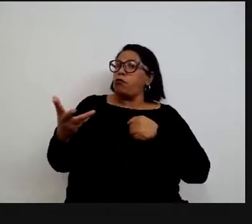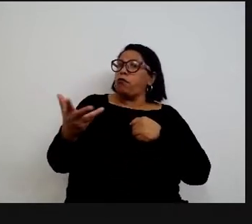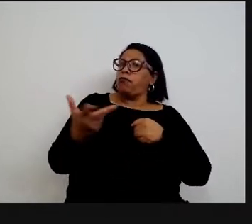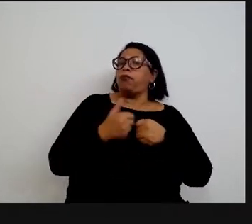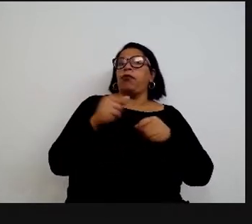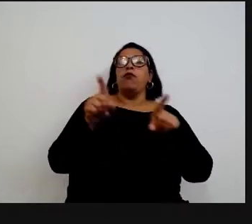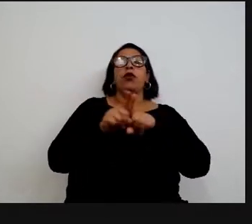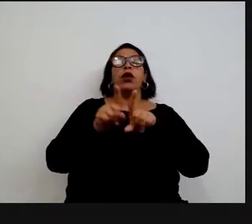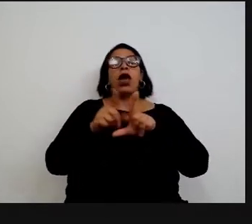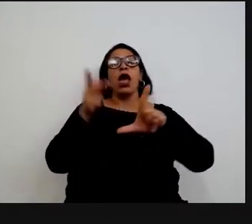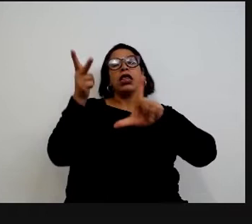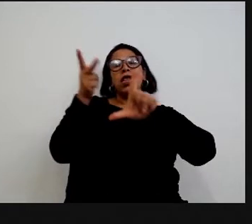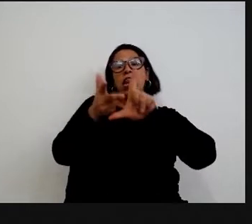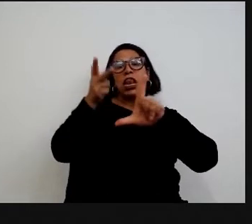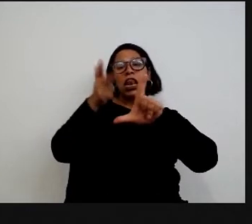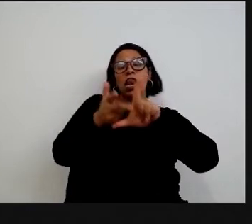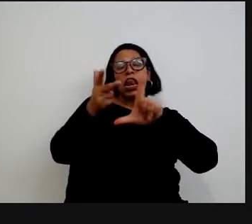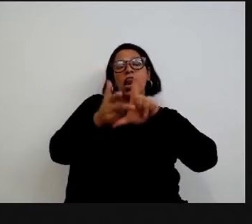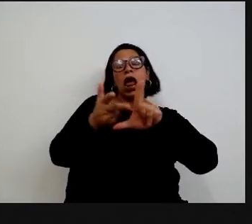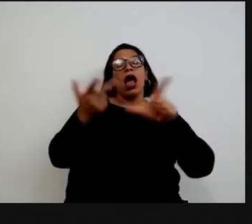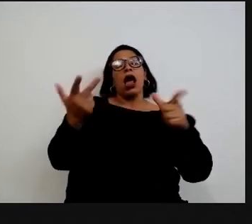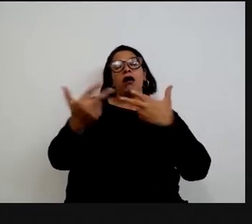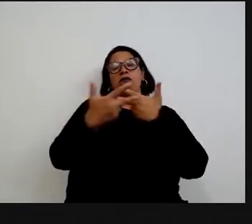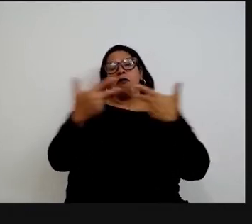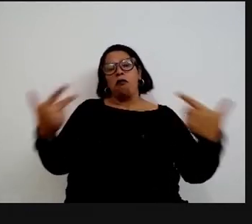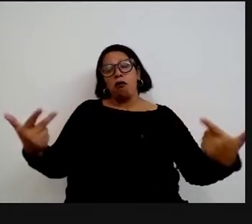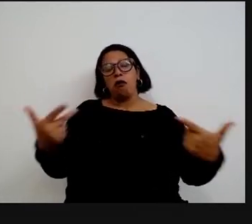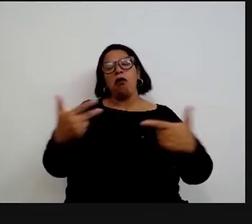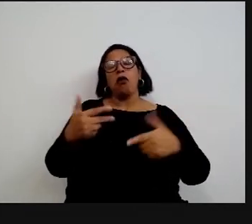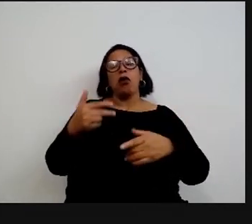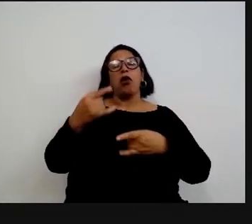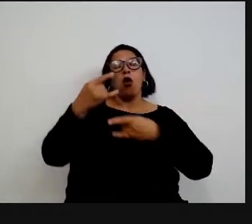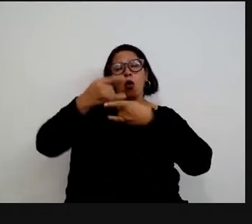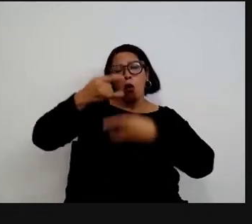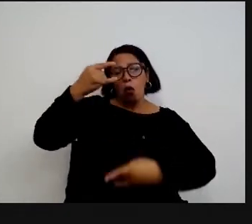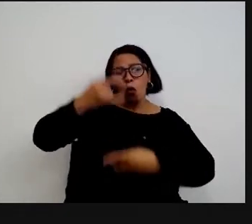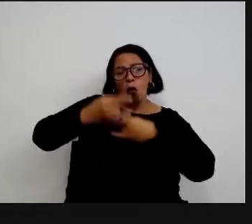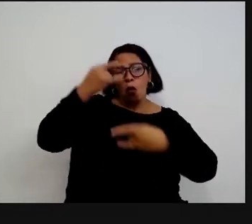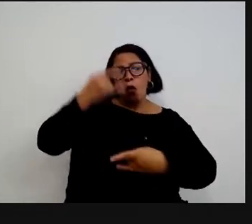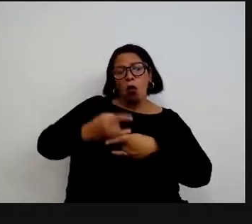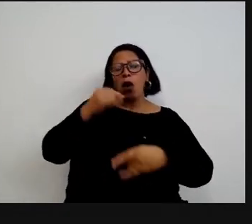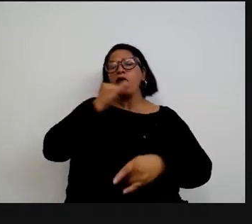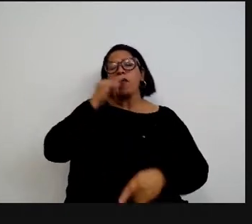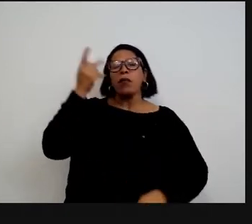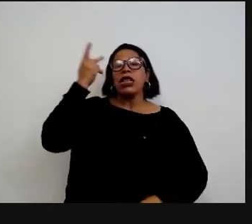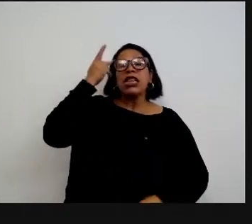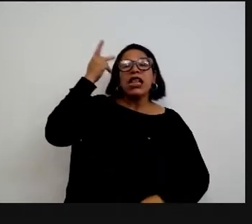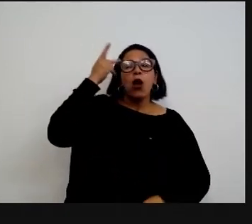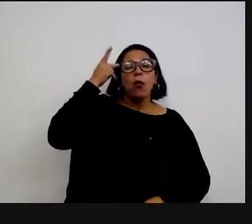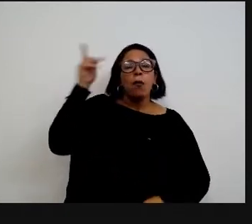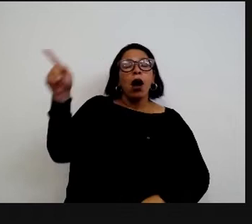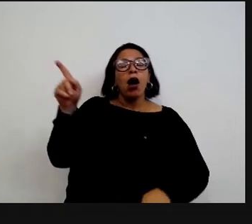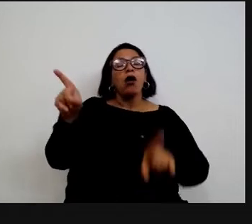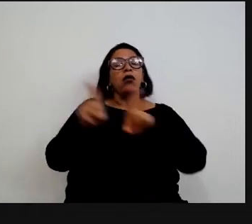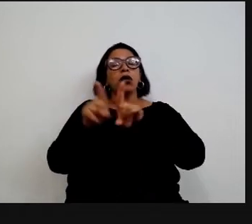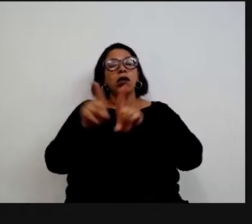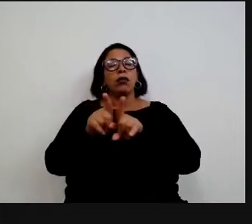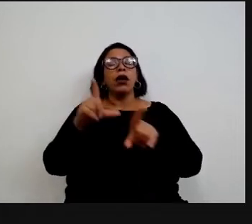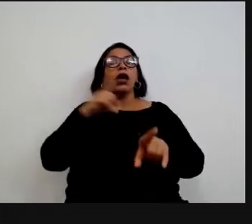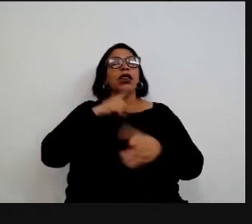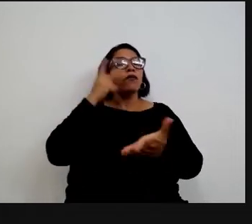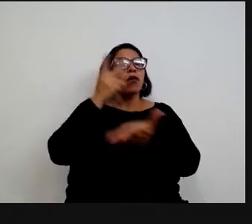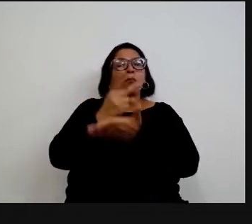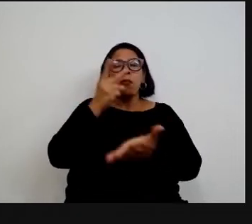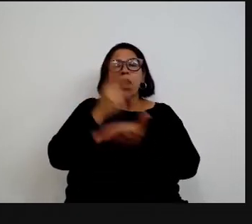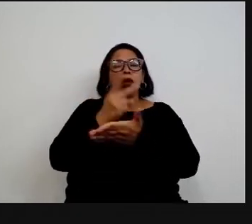foi um monte de lives via YouTube, né? E via o Sesc São Paulo, por exemplo, para falar de né, que